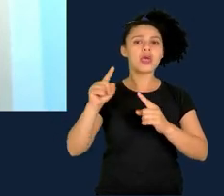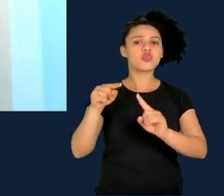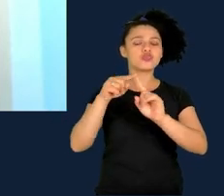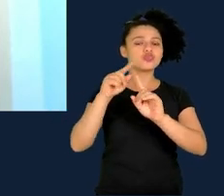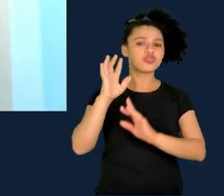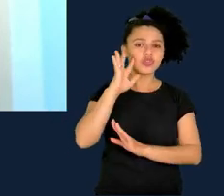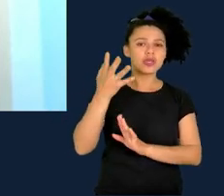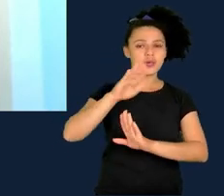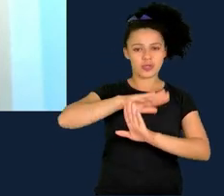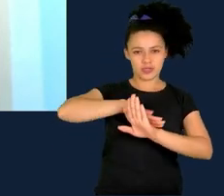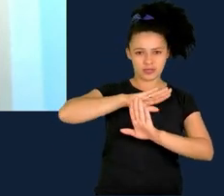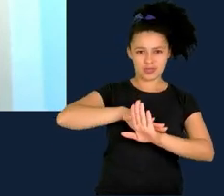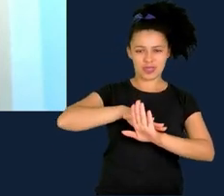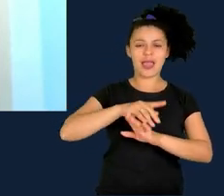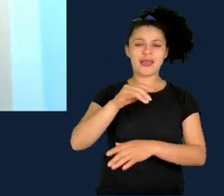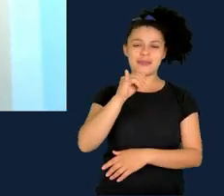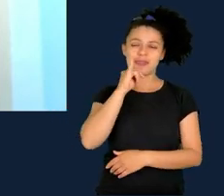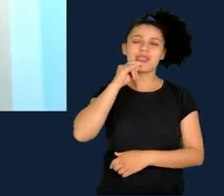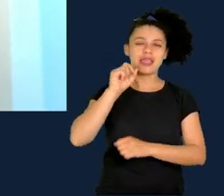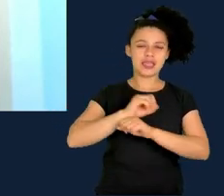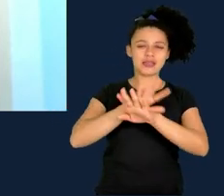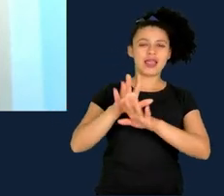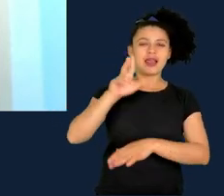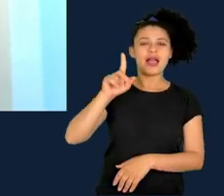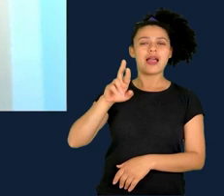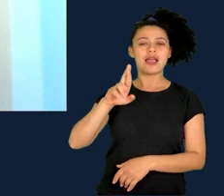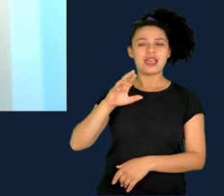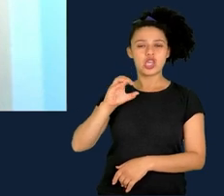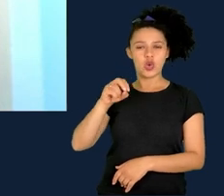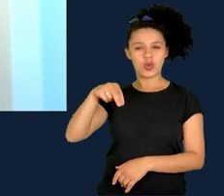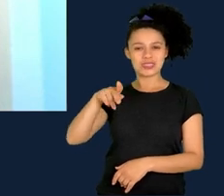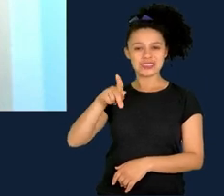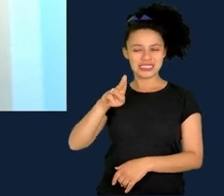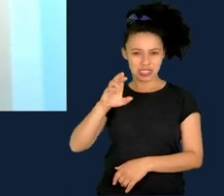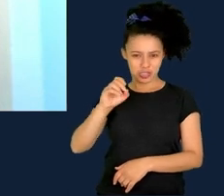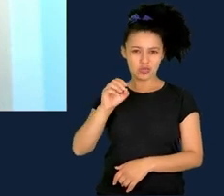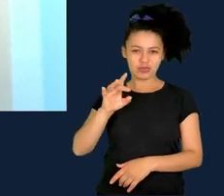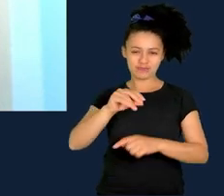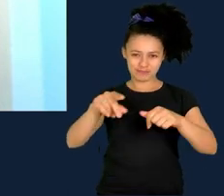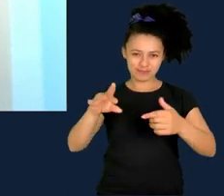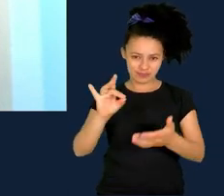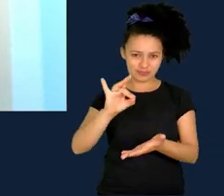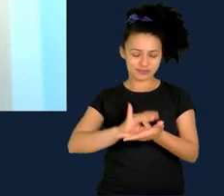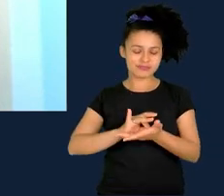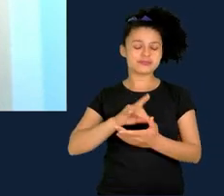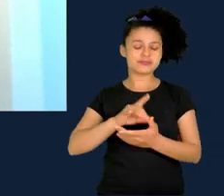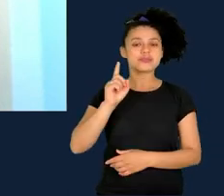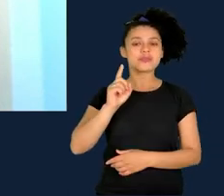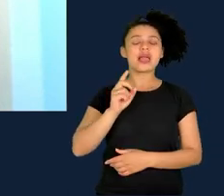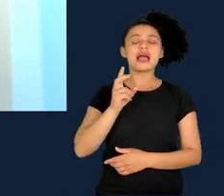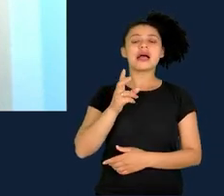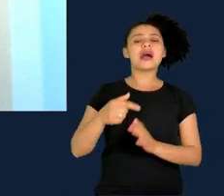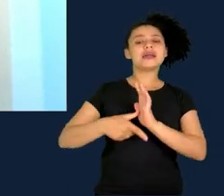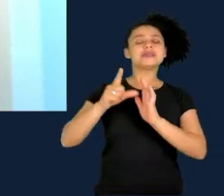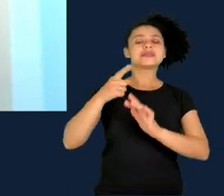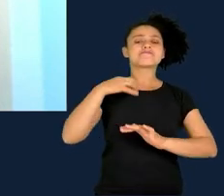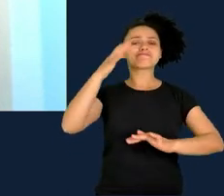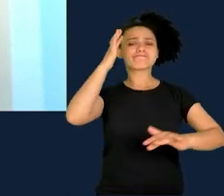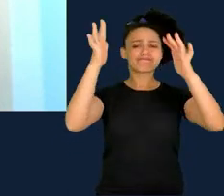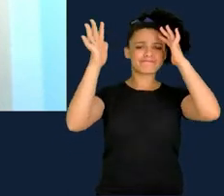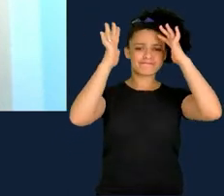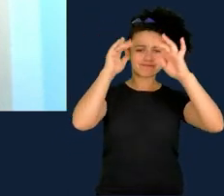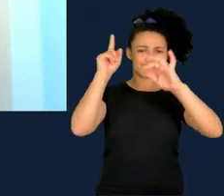muito clara no Rio Negro, na terra indígena Alto Rio Negro, quando se pensou